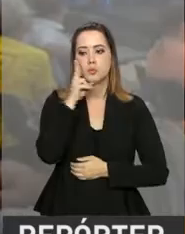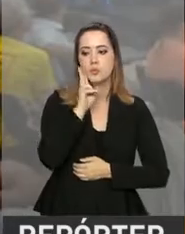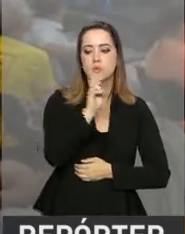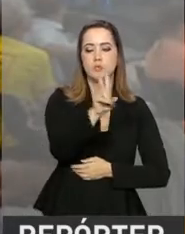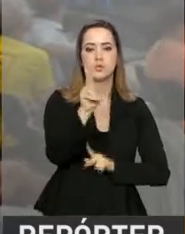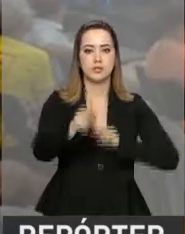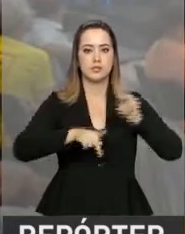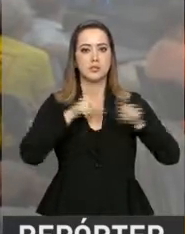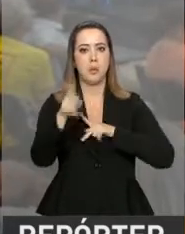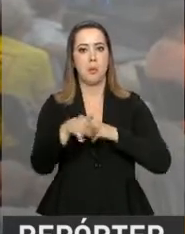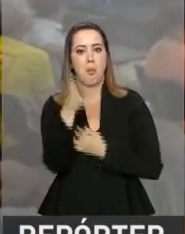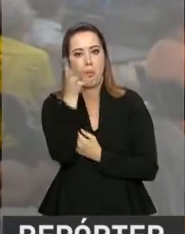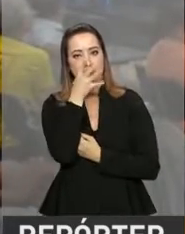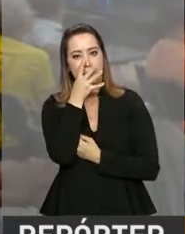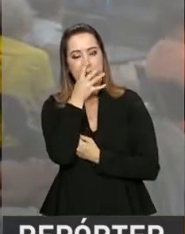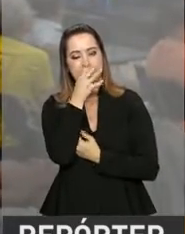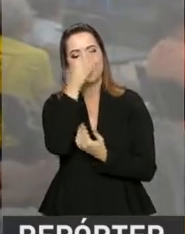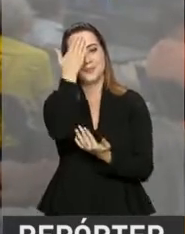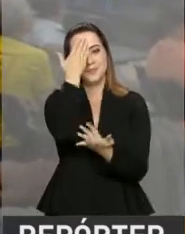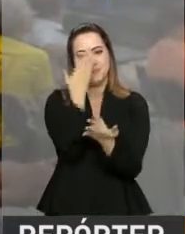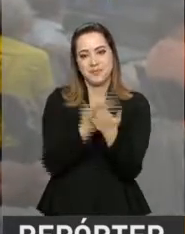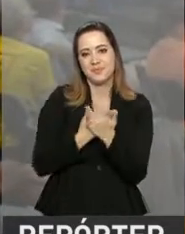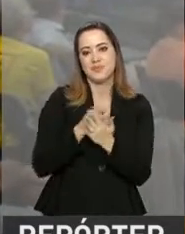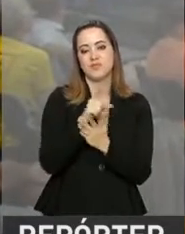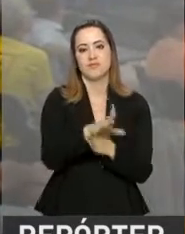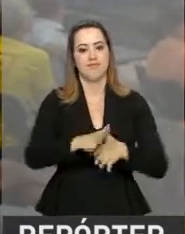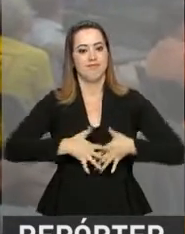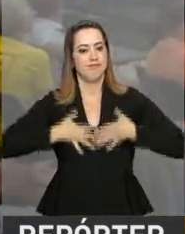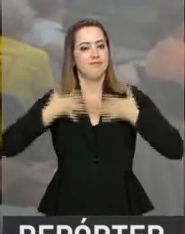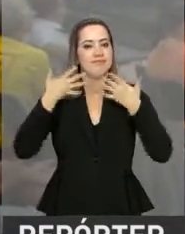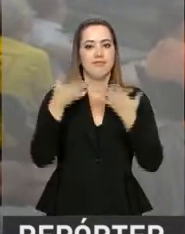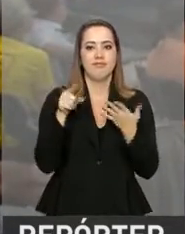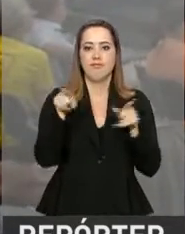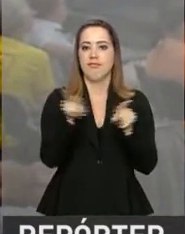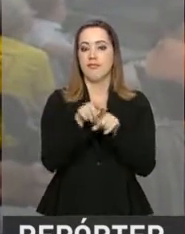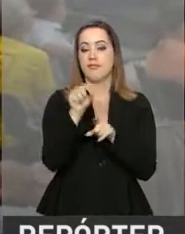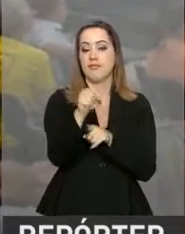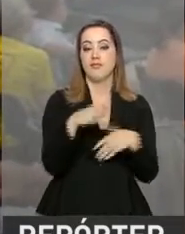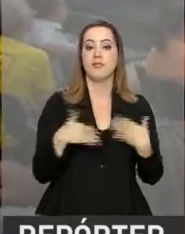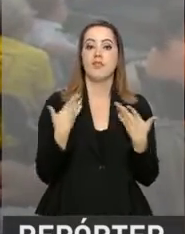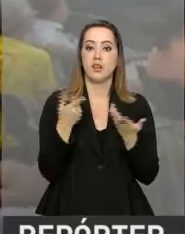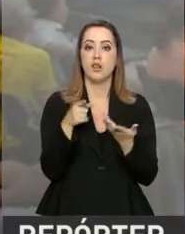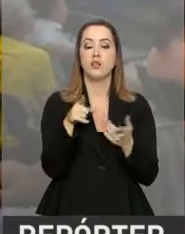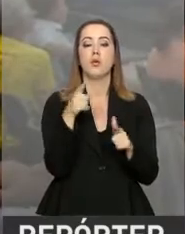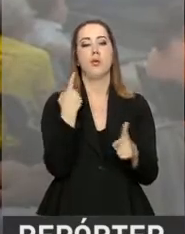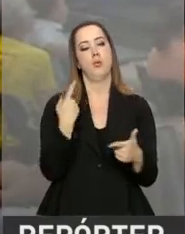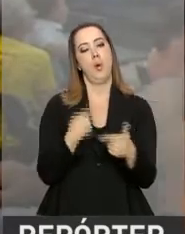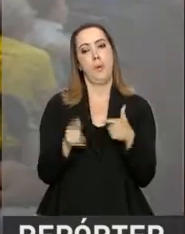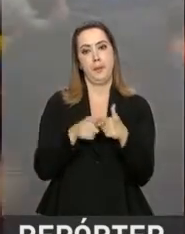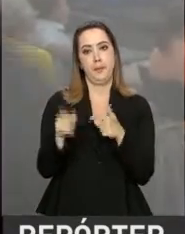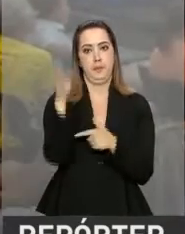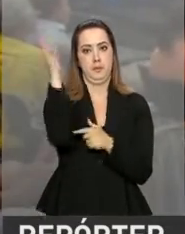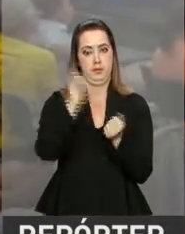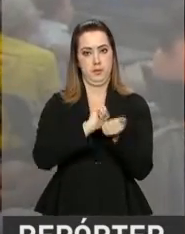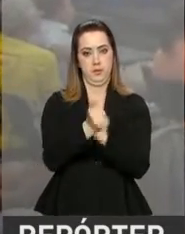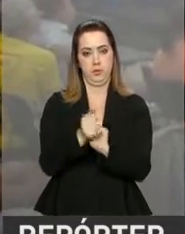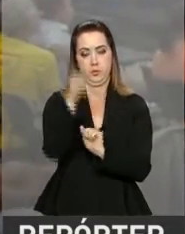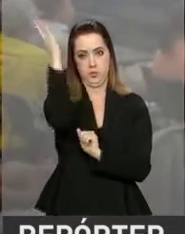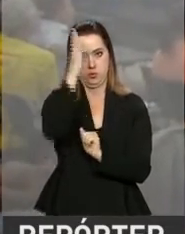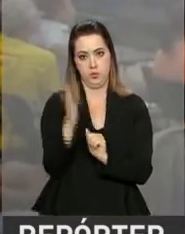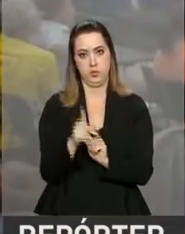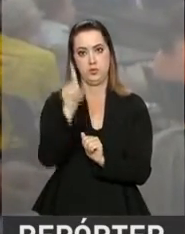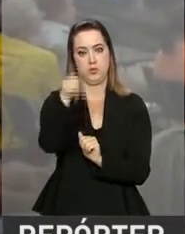de admiração, de confiança, de autoestima. Então, o problema do esporte no Brasil é muitas